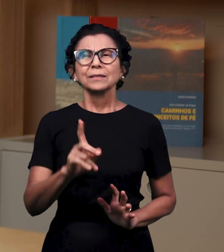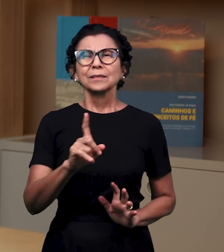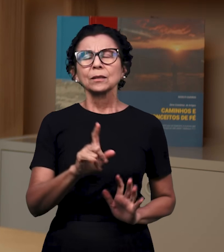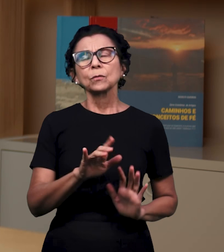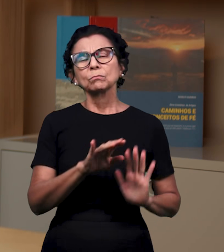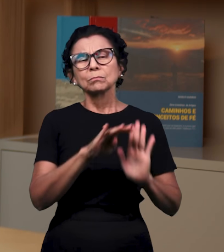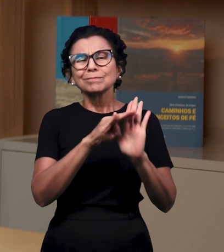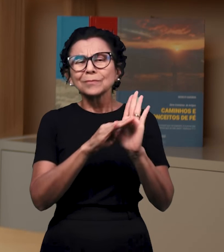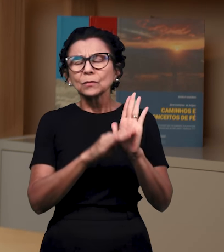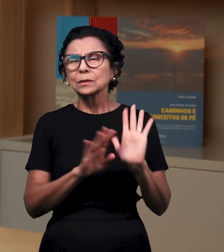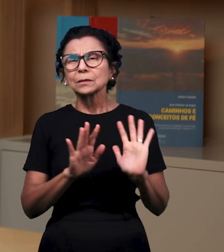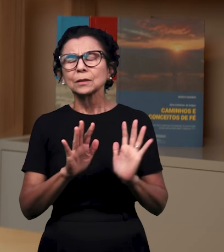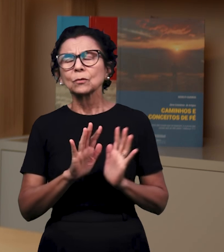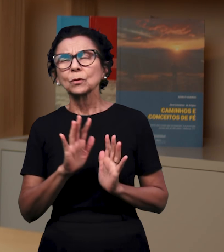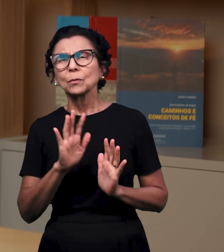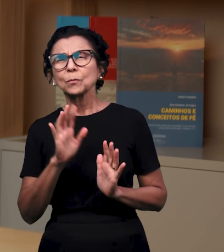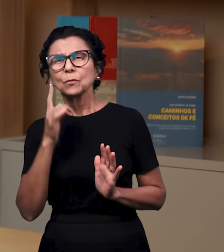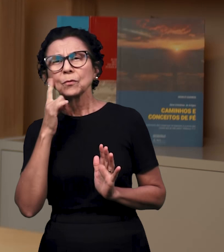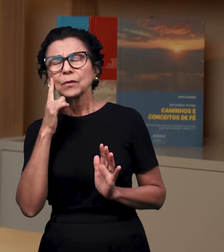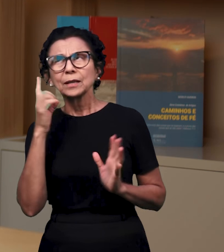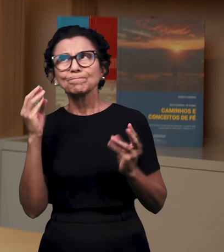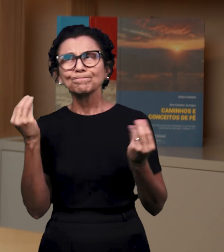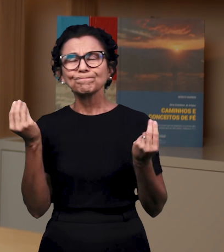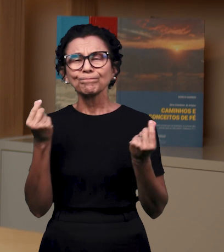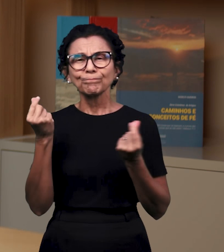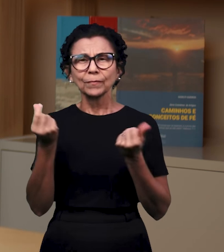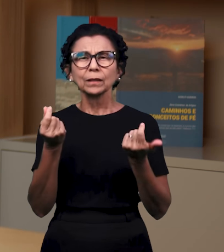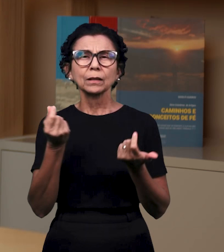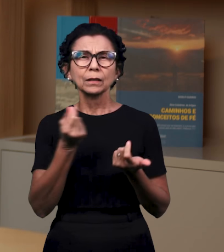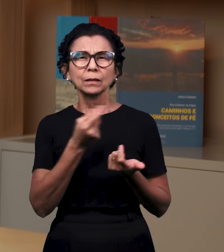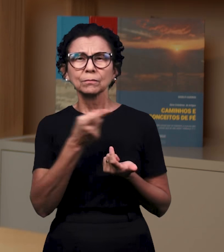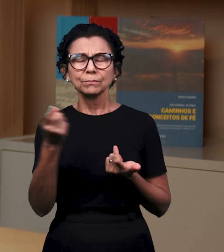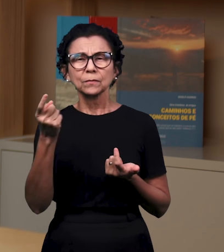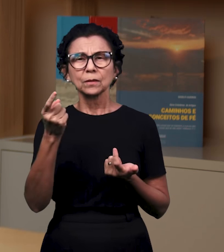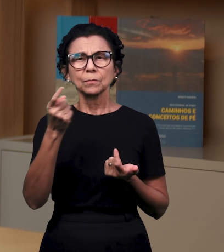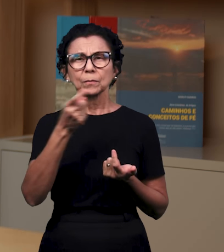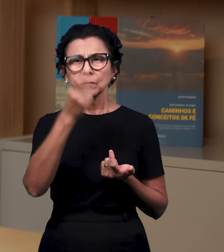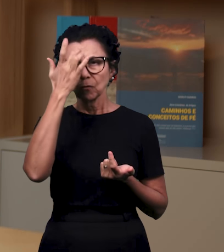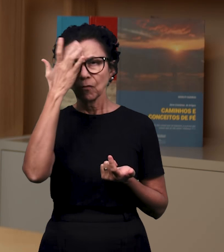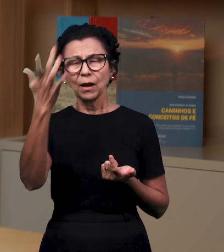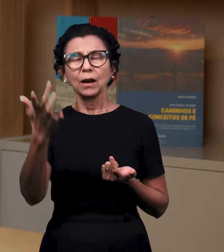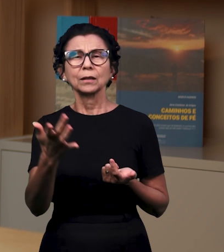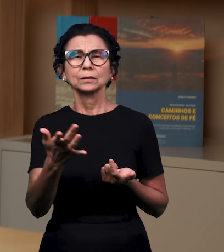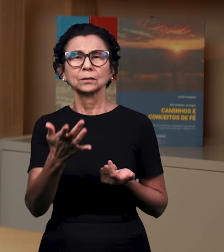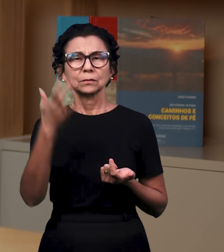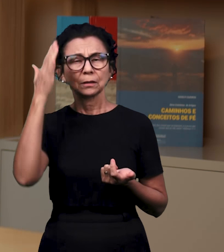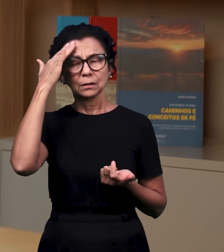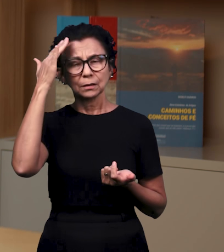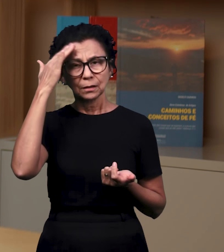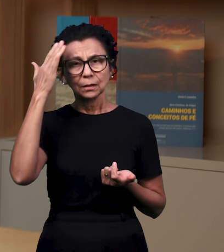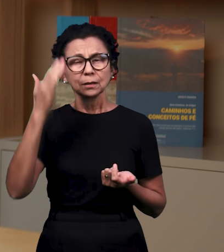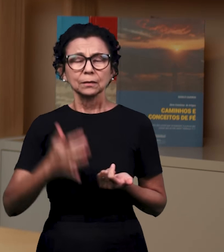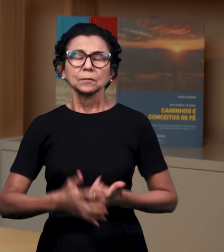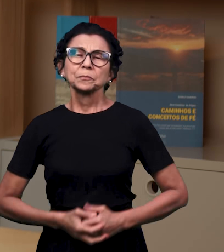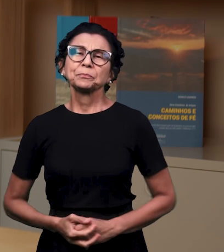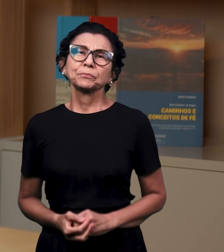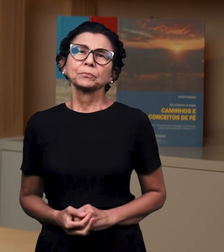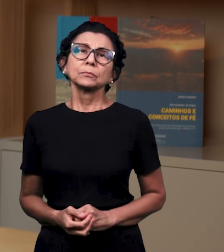nós vamos tentar abordar de uma forma que fique fácil para os nossos irmãos, para aqueles que estão nos acompanhando, compreender